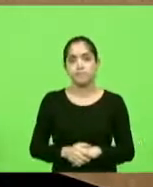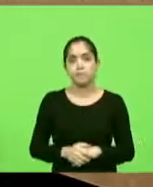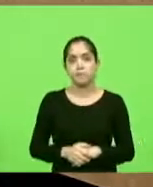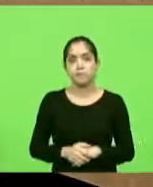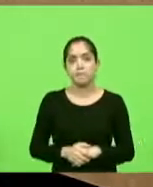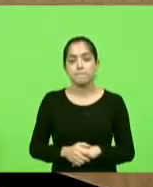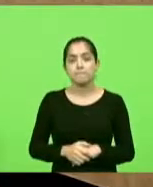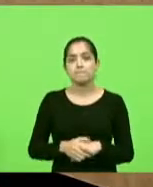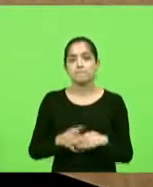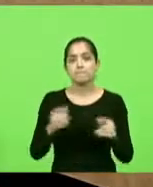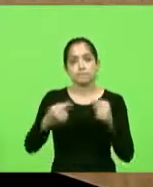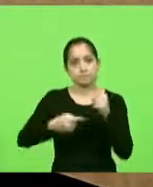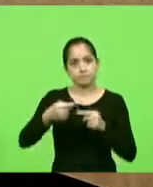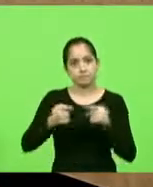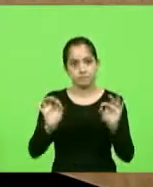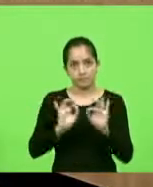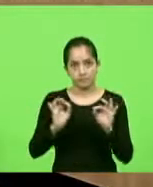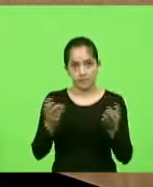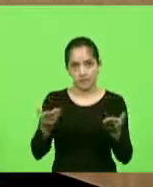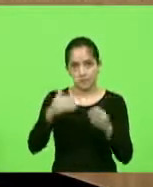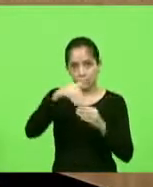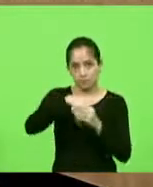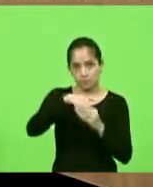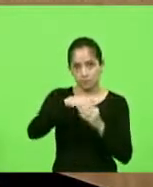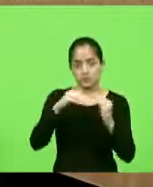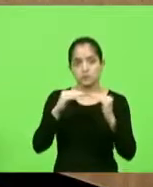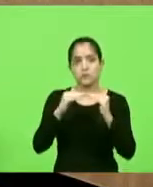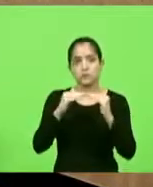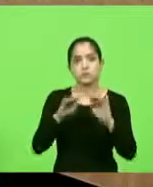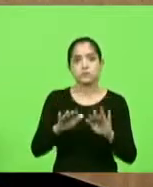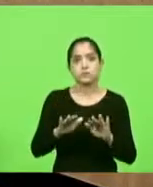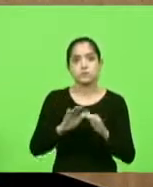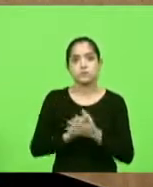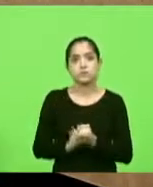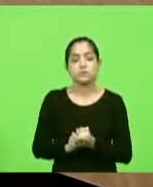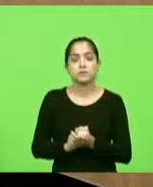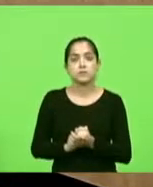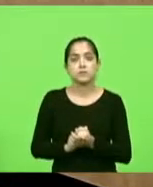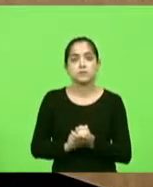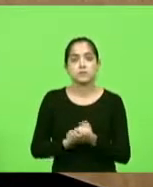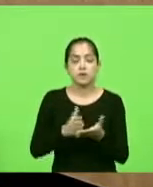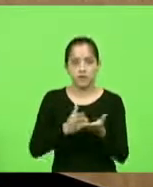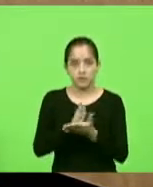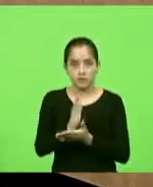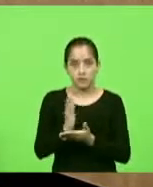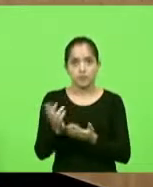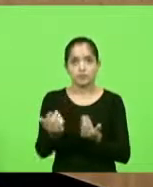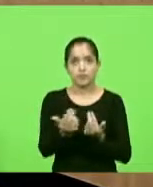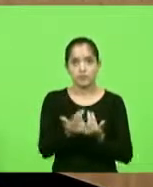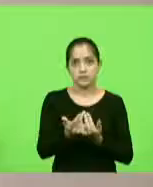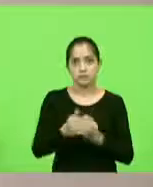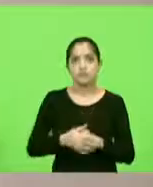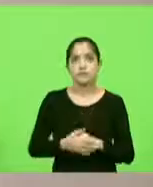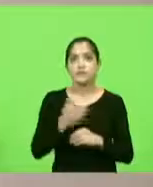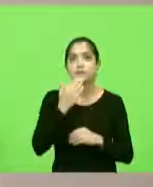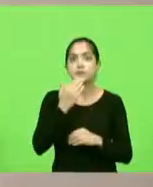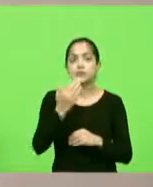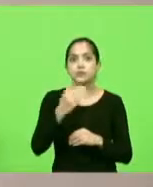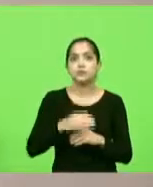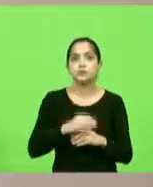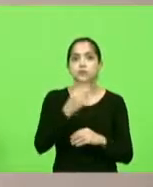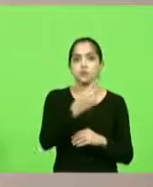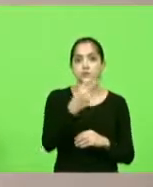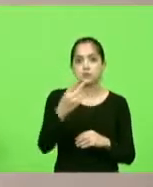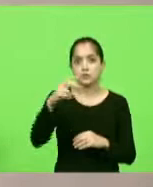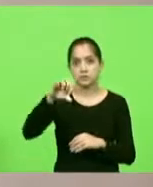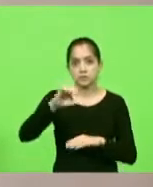Não havendo mais quem queira discutir, em votação. Deputados que aprovam, permaneçam como se encontram. Aprovado por unanimidade. Pedido de informação